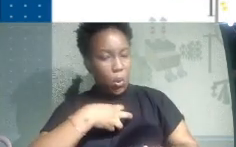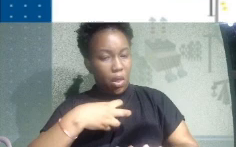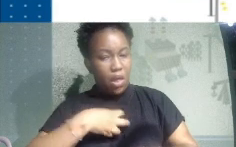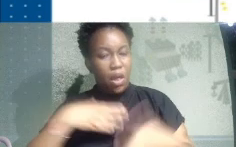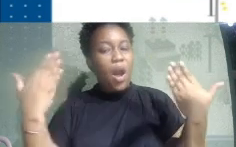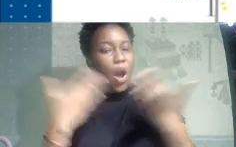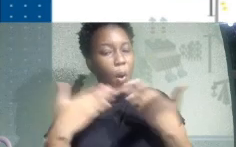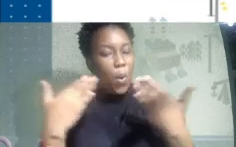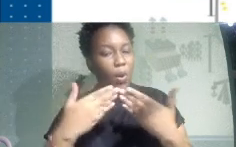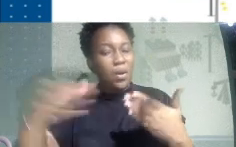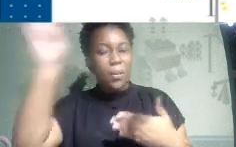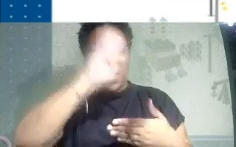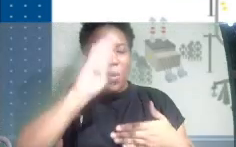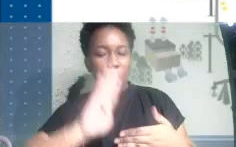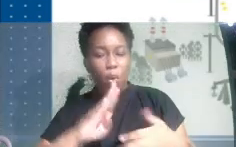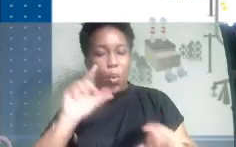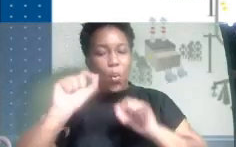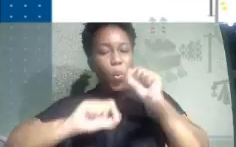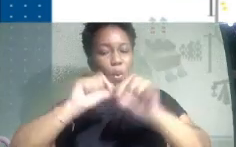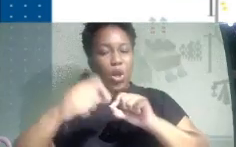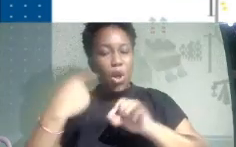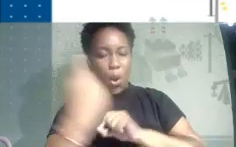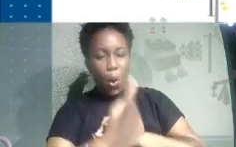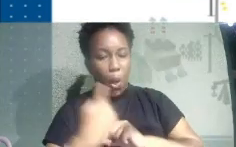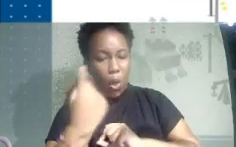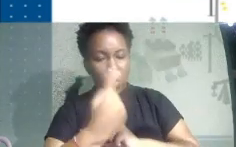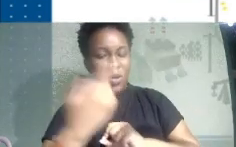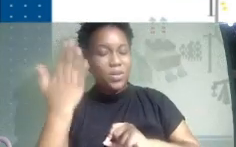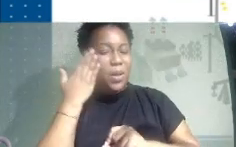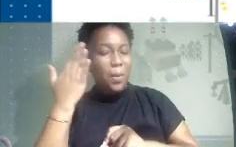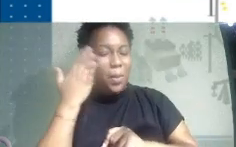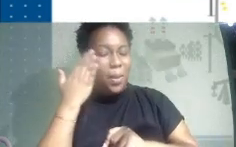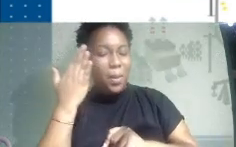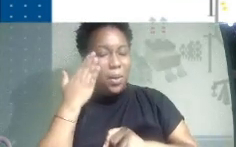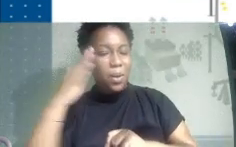cenário brasileiro, o que nós sabemos? A principal